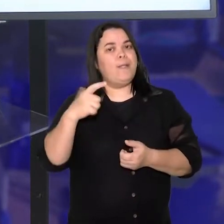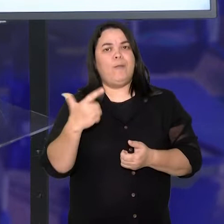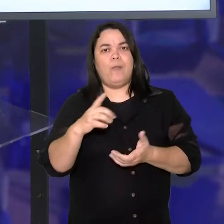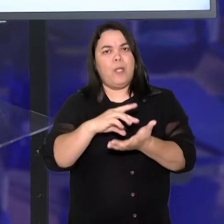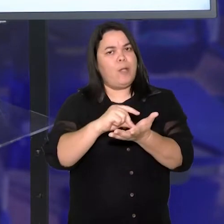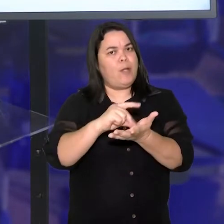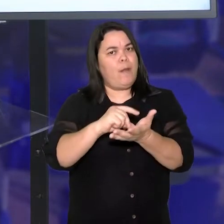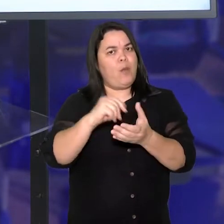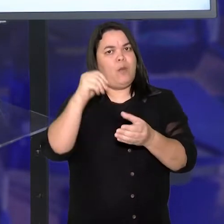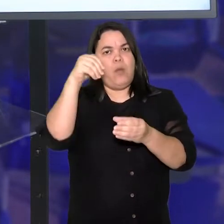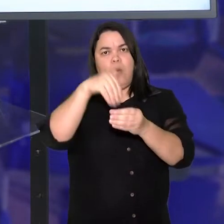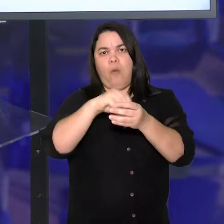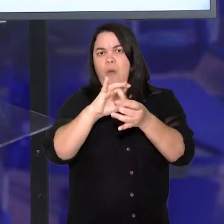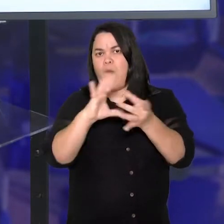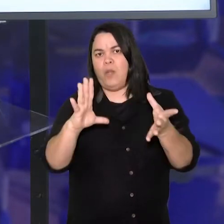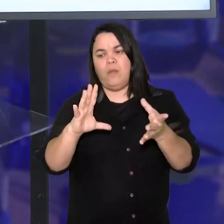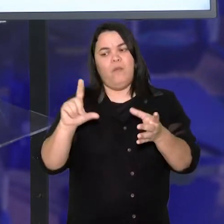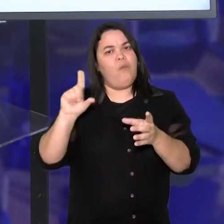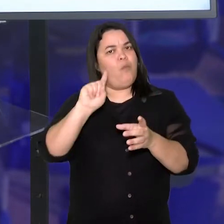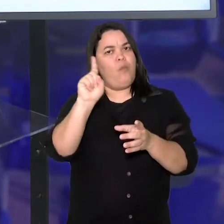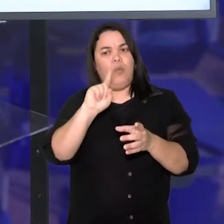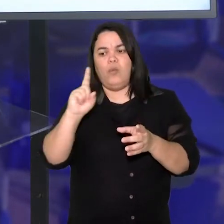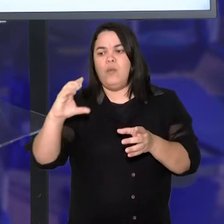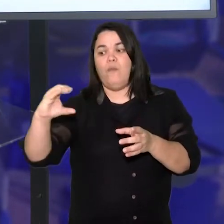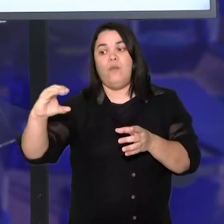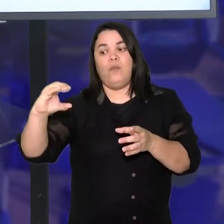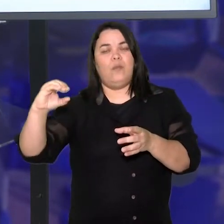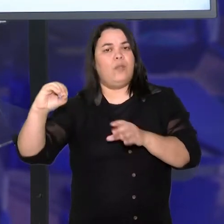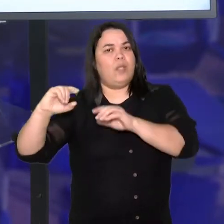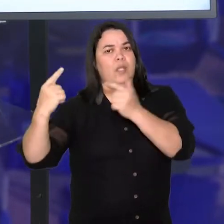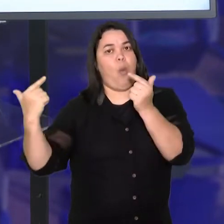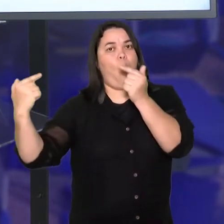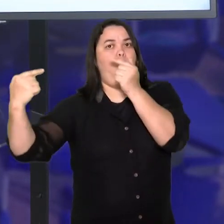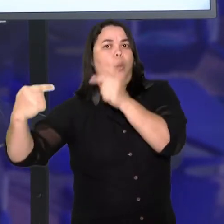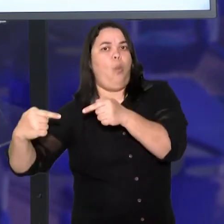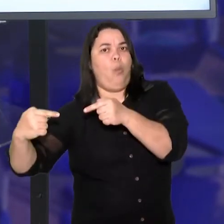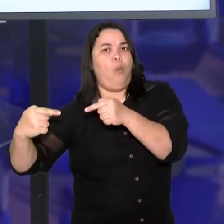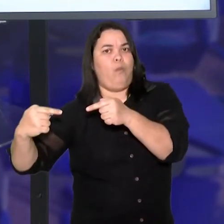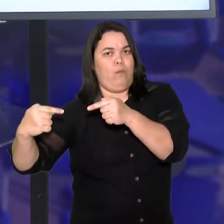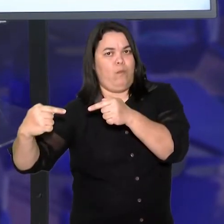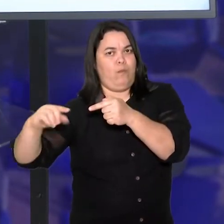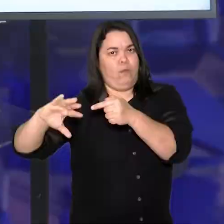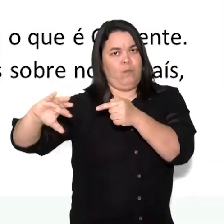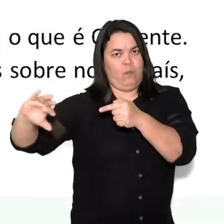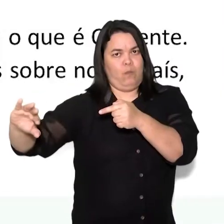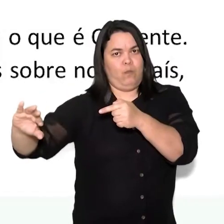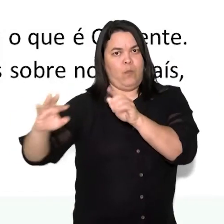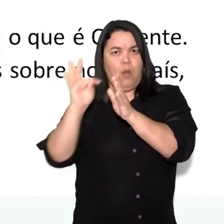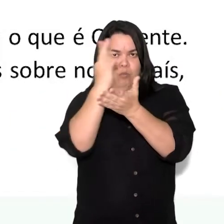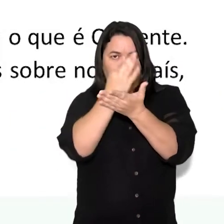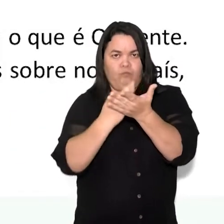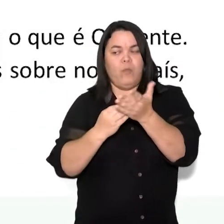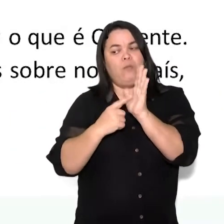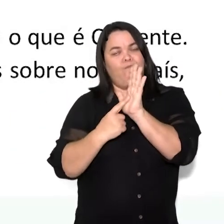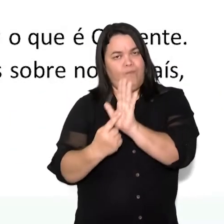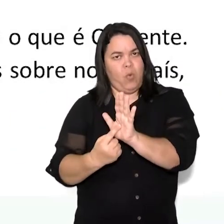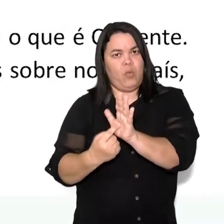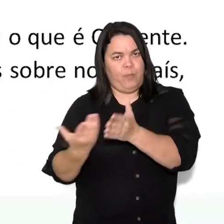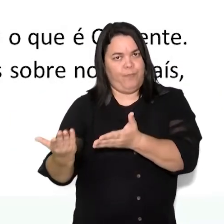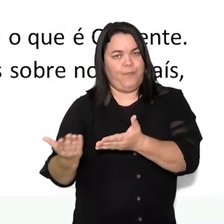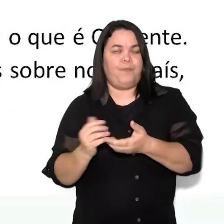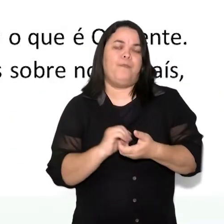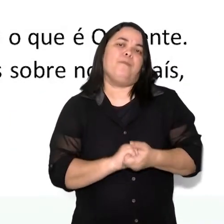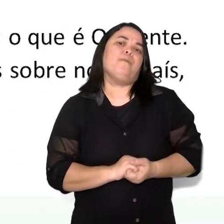e democracia, você está em oposição ao Ocidente. É isso que o texto acaba de trazer para a gente. E a